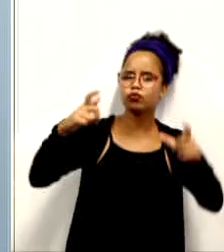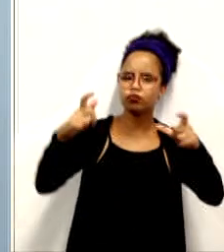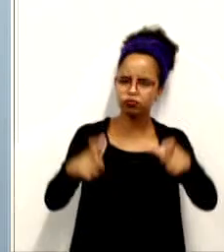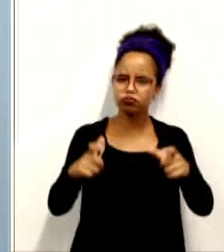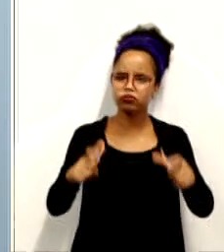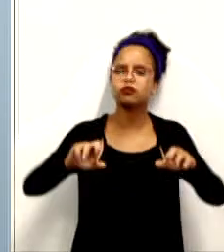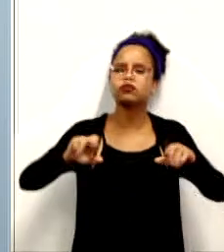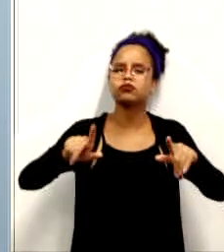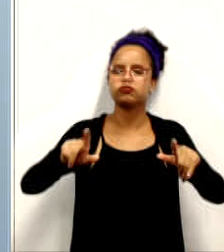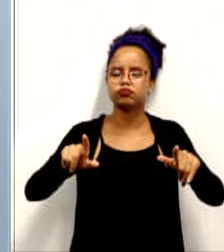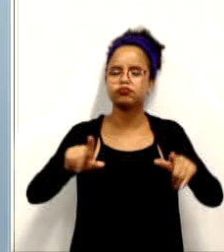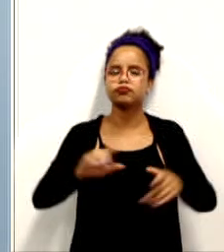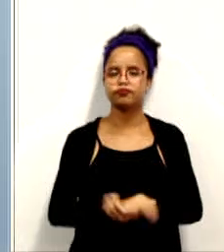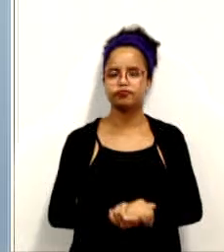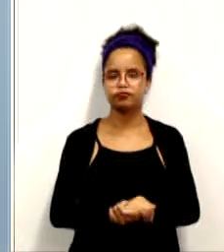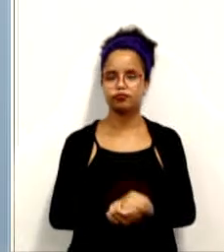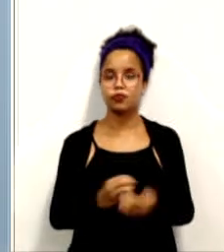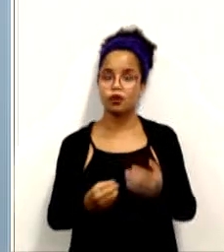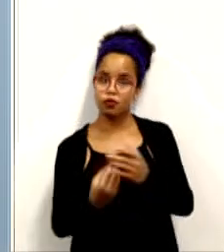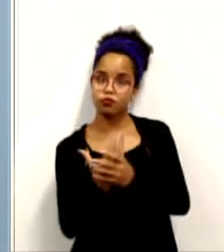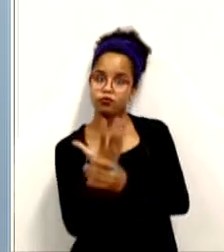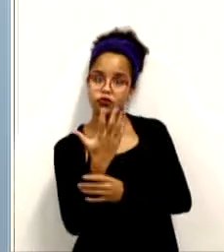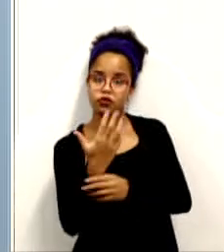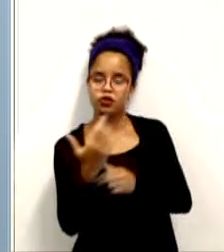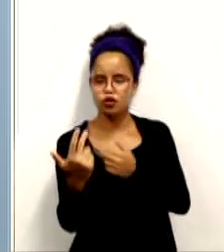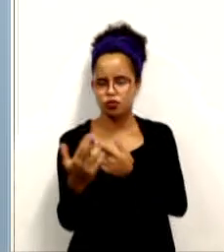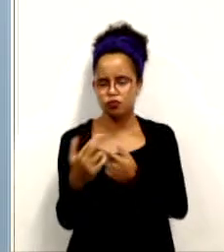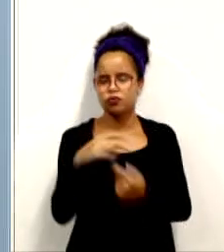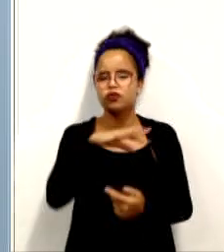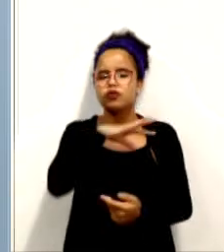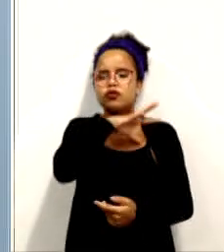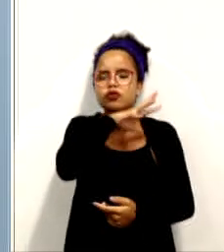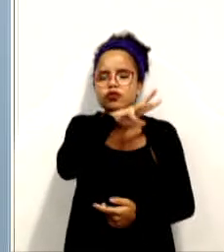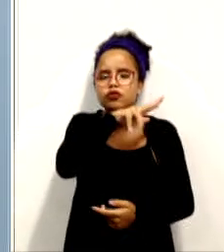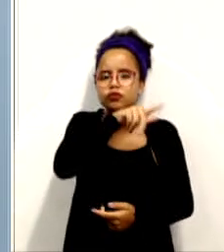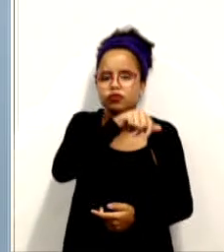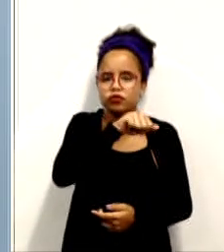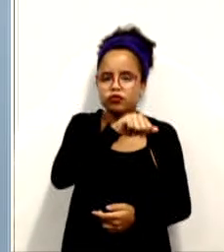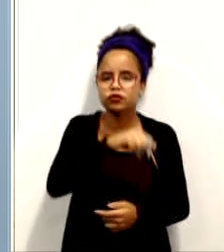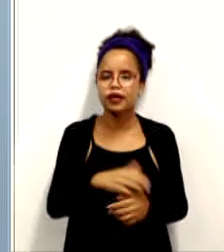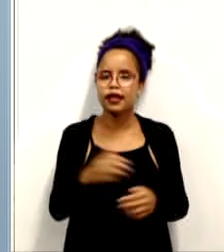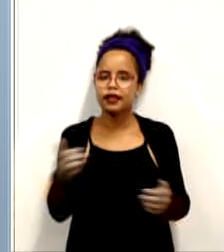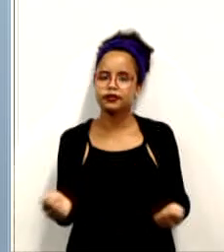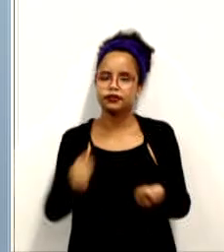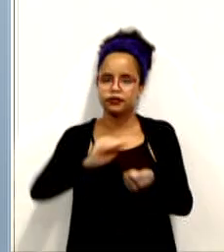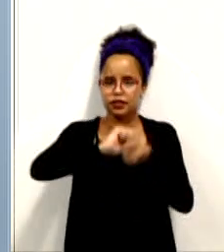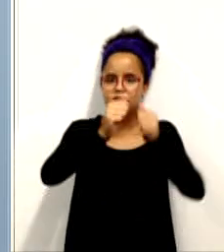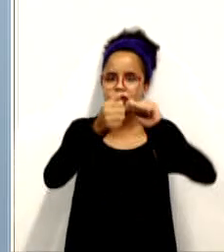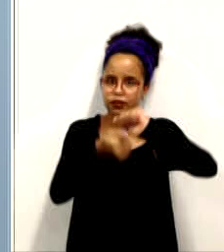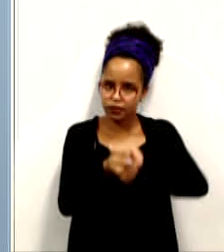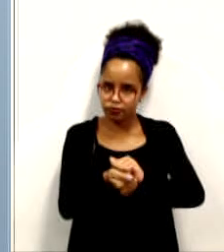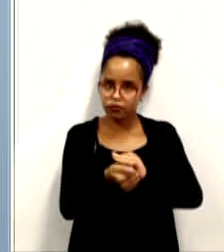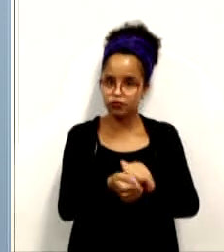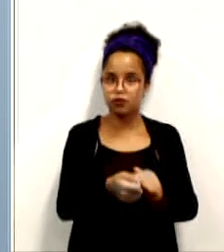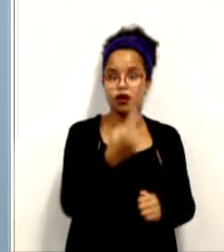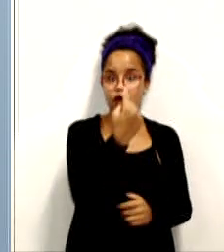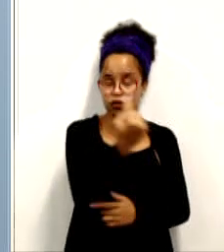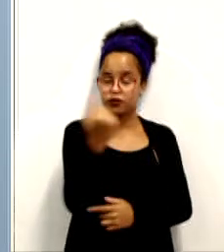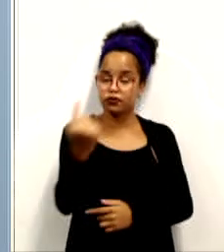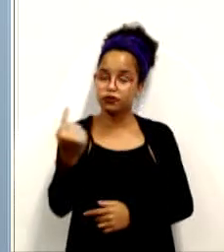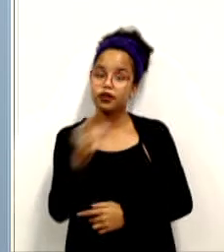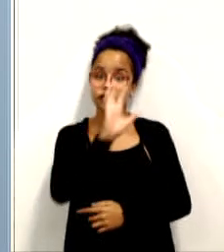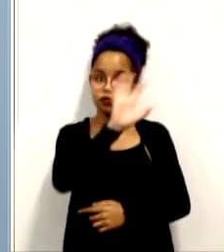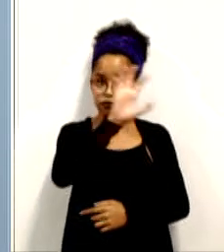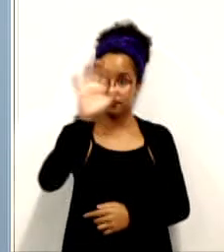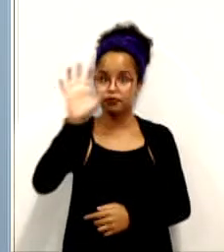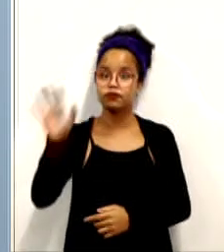as plantas, assim como os animais, eles se adaptam a cada região, né? E eles se desenvolvem, eles